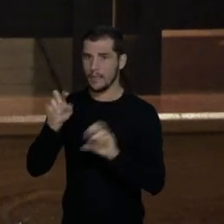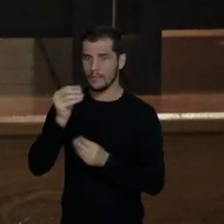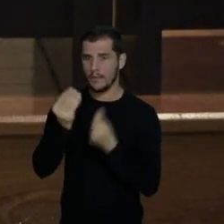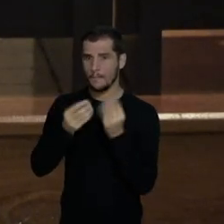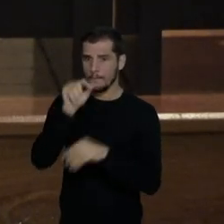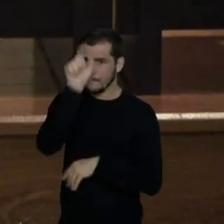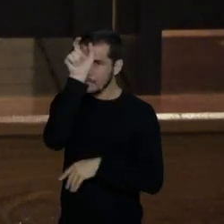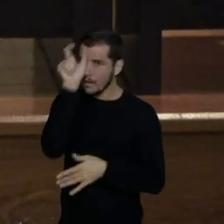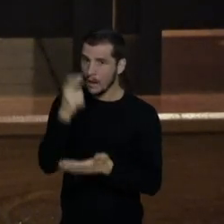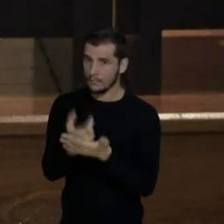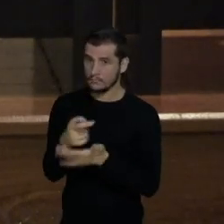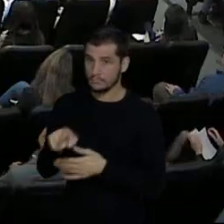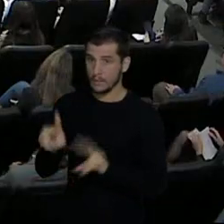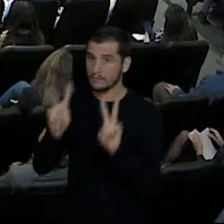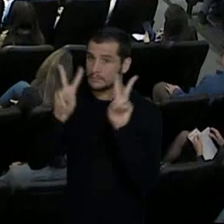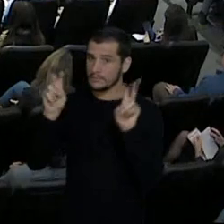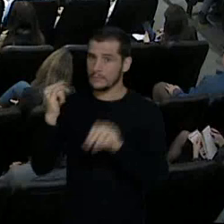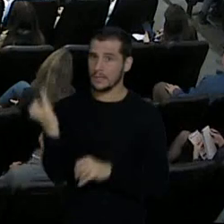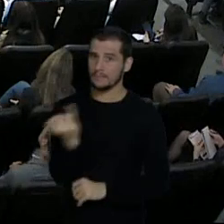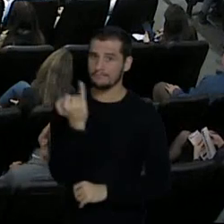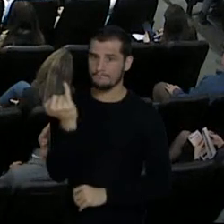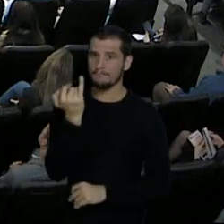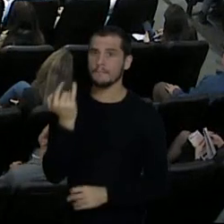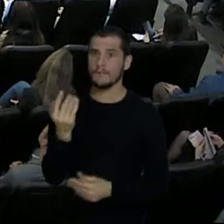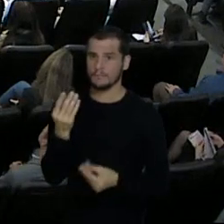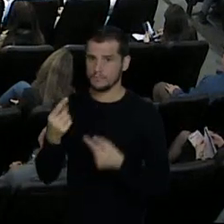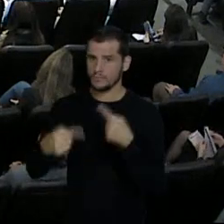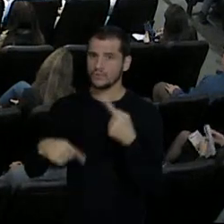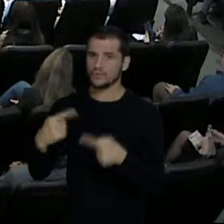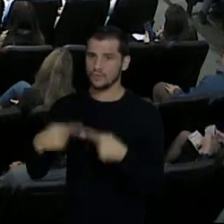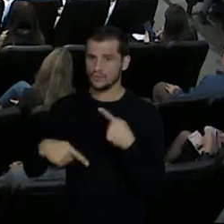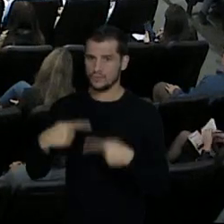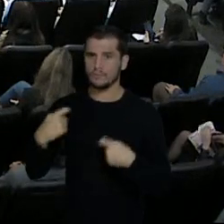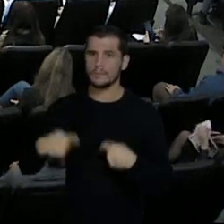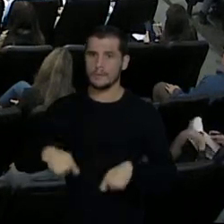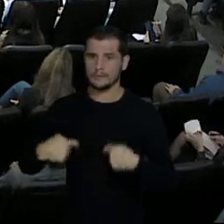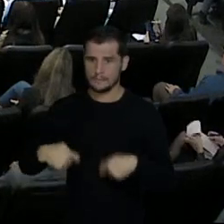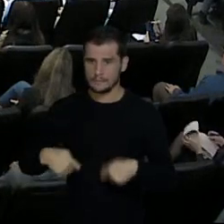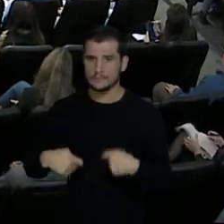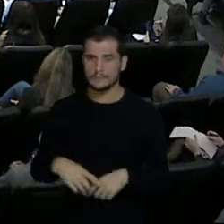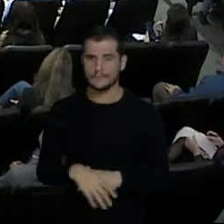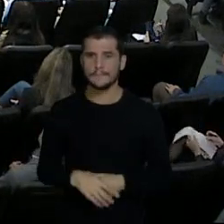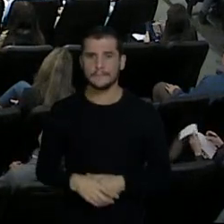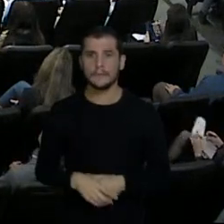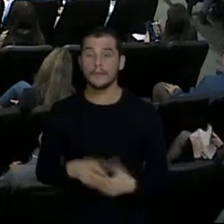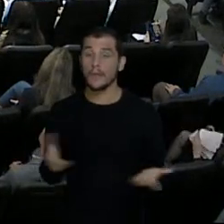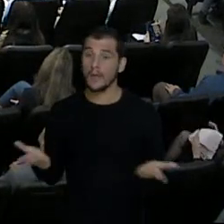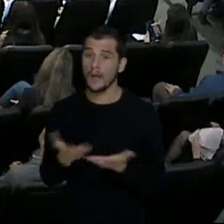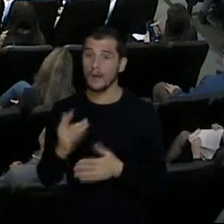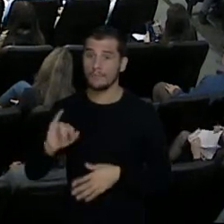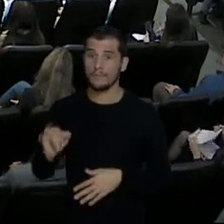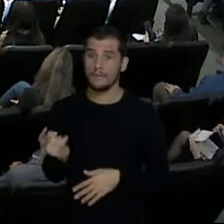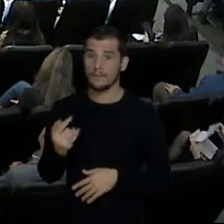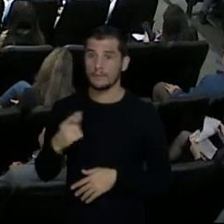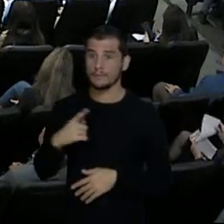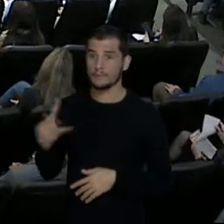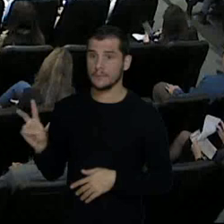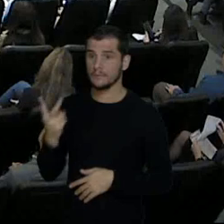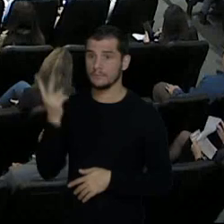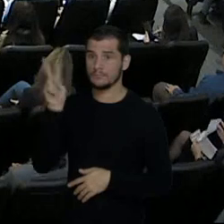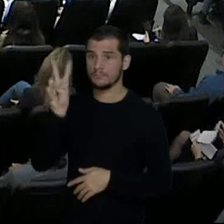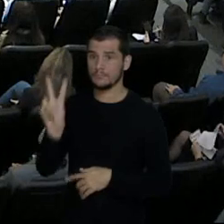tão importante e eu queria aproveitar que estão aqui dois representantes um da Secretaria da